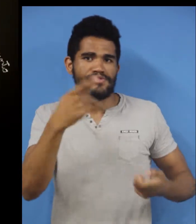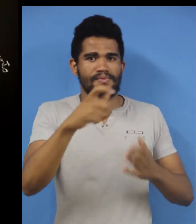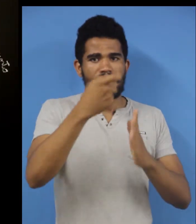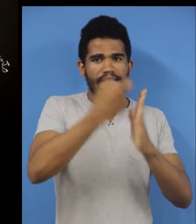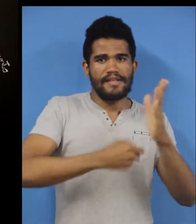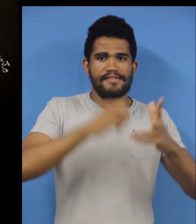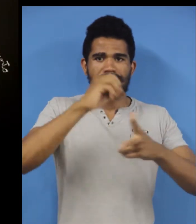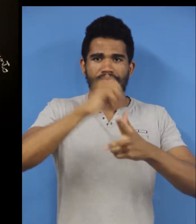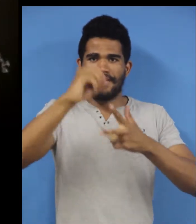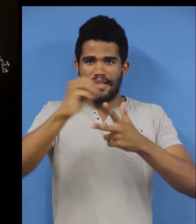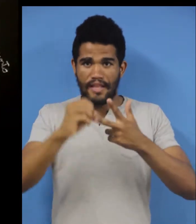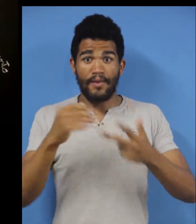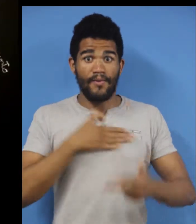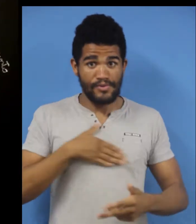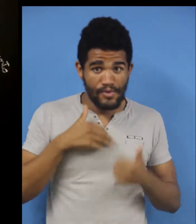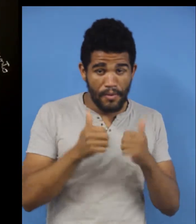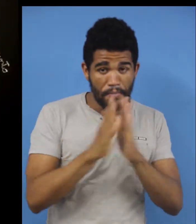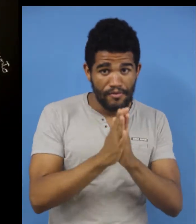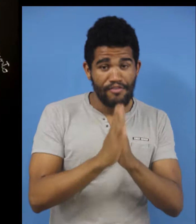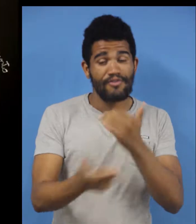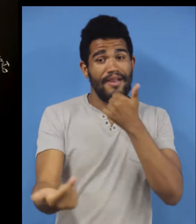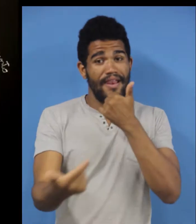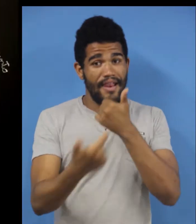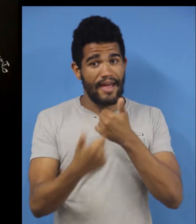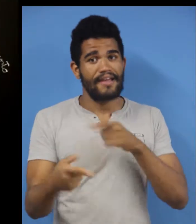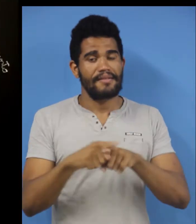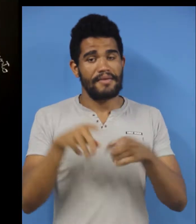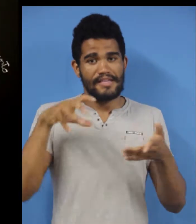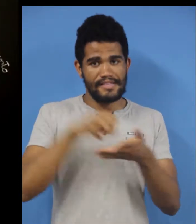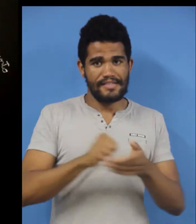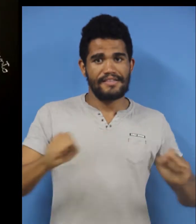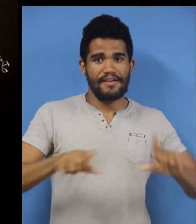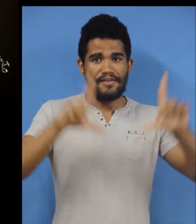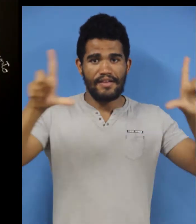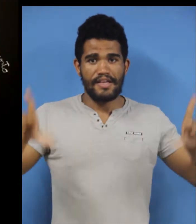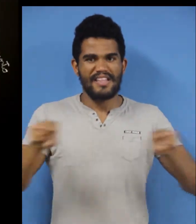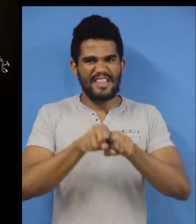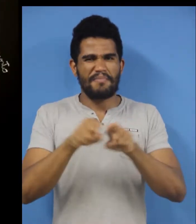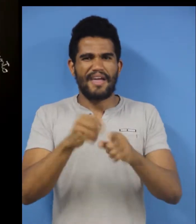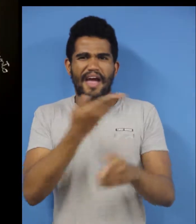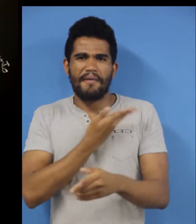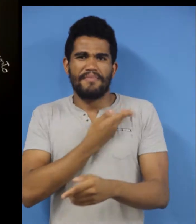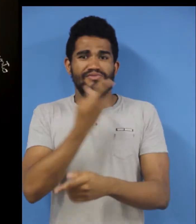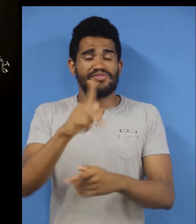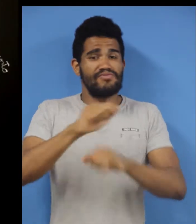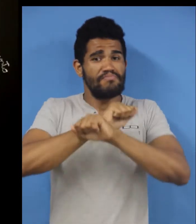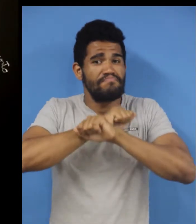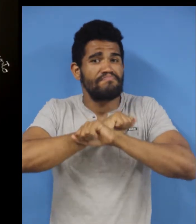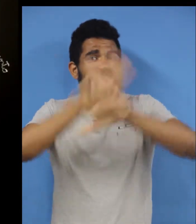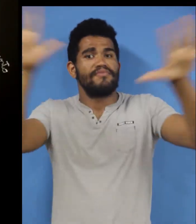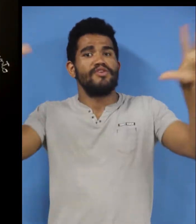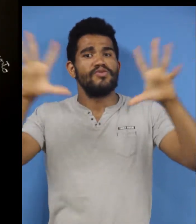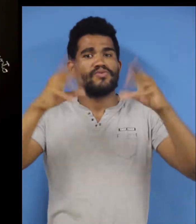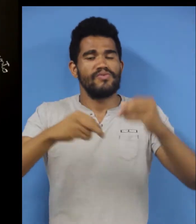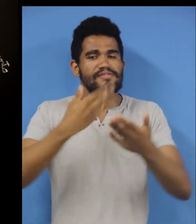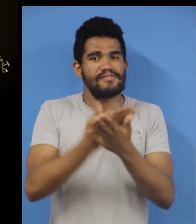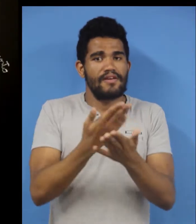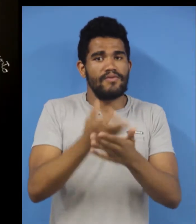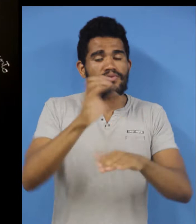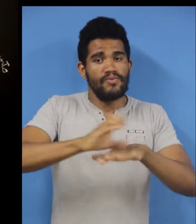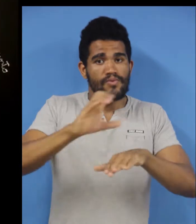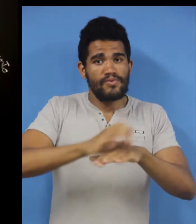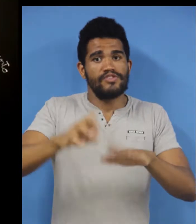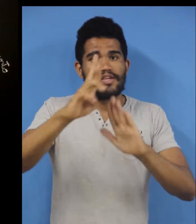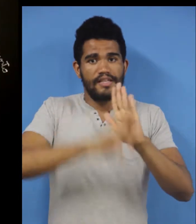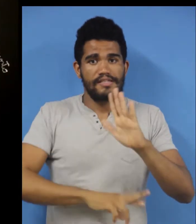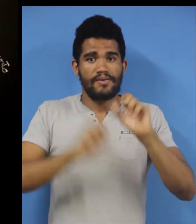vai melhorar daqui pra frente, tá bom? E se você gostou desse vídeo, dá um like, se inscreve aqui no canal, compartilhe com os seus amigos. Todas as nossas